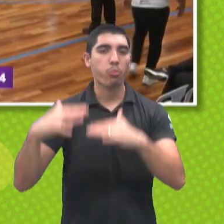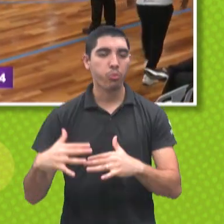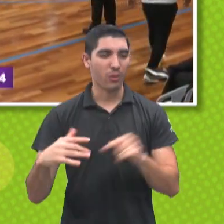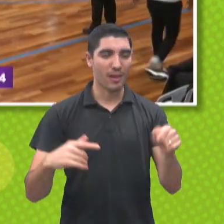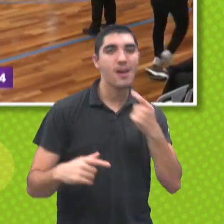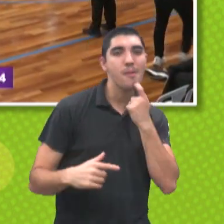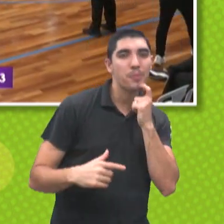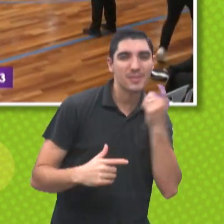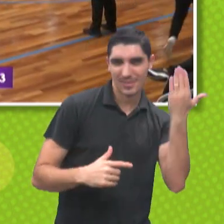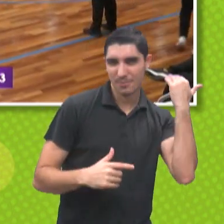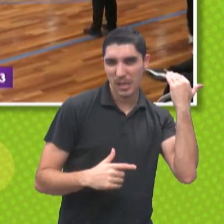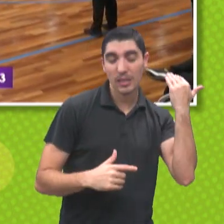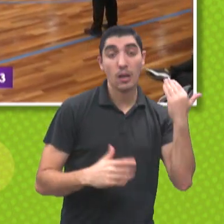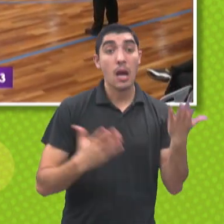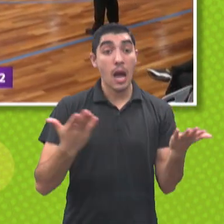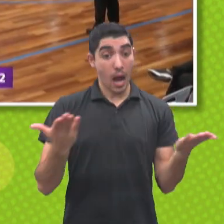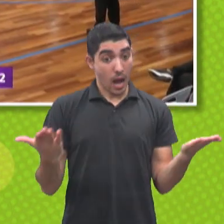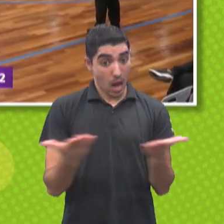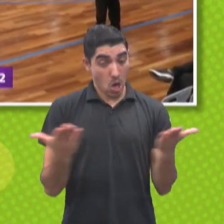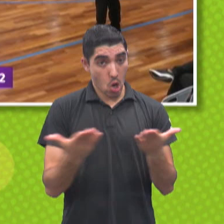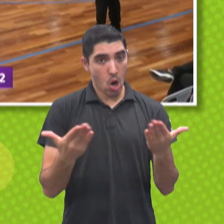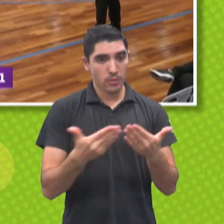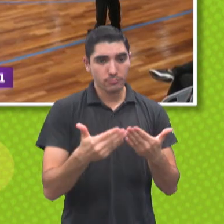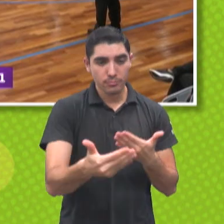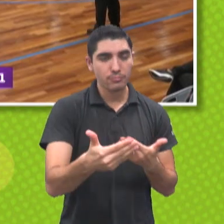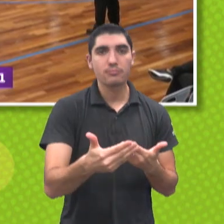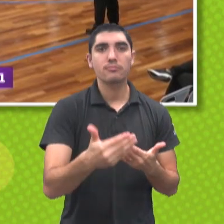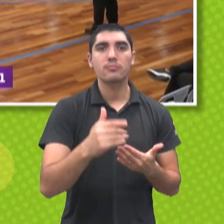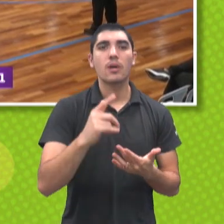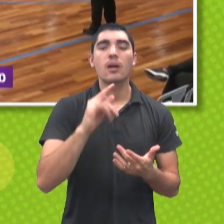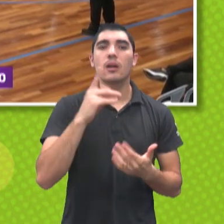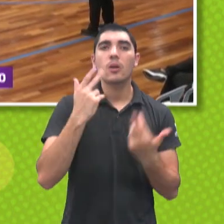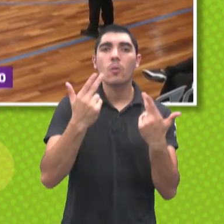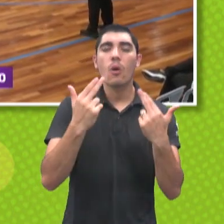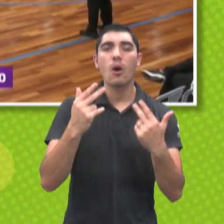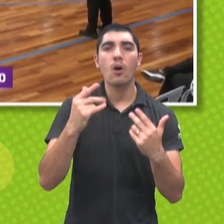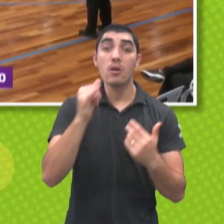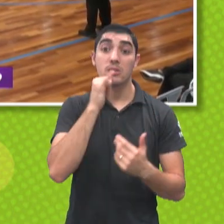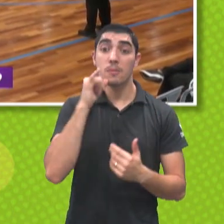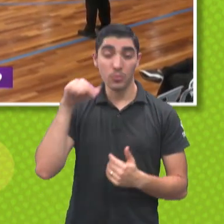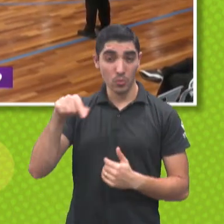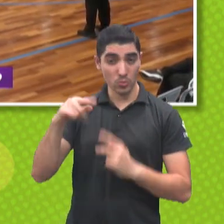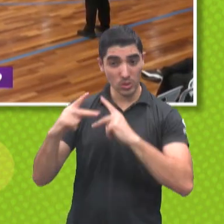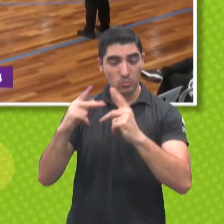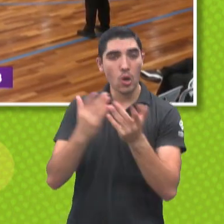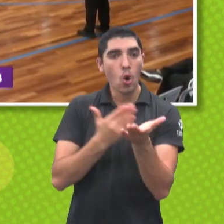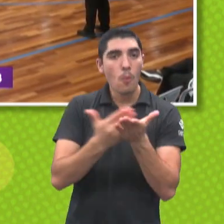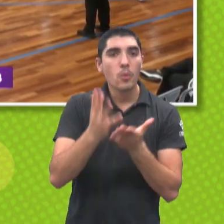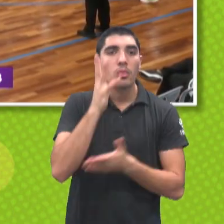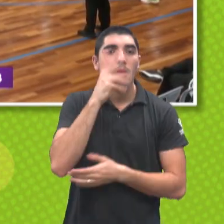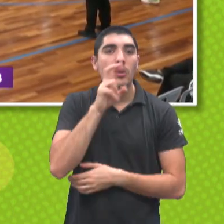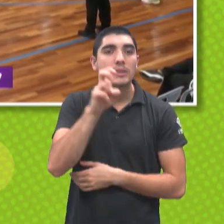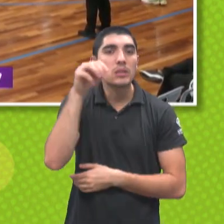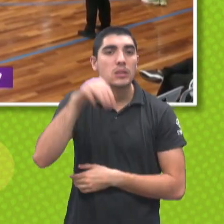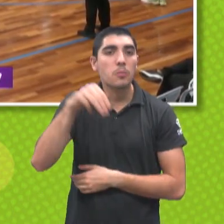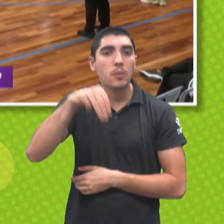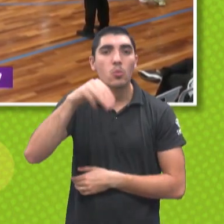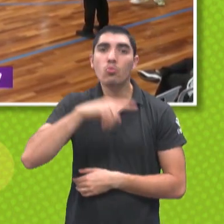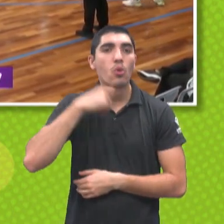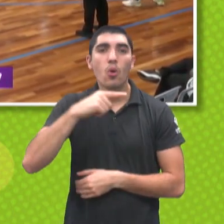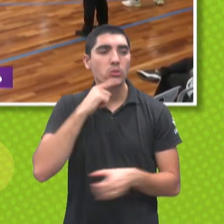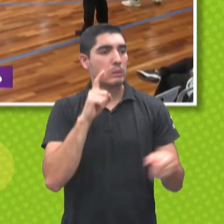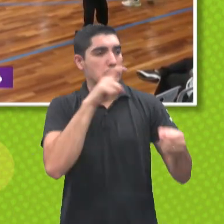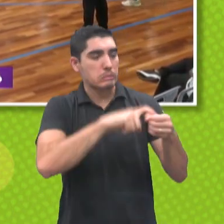mas assim, demorou 5 minutos para pontuar, enquanto o Campinas começou a pontuar e o São José não achava um jeito de pontuar.